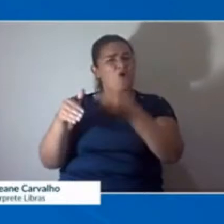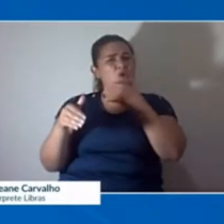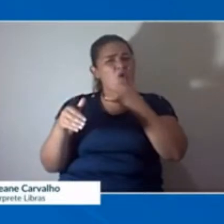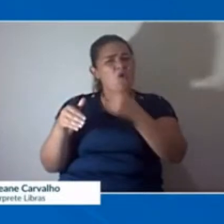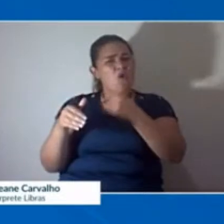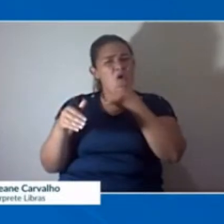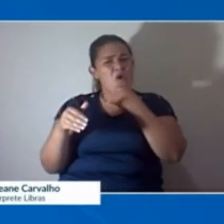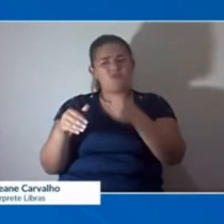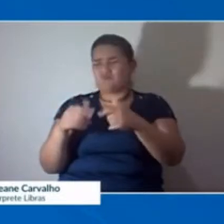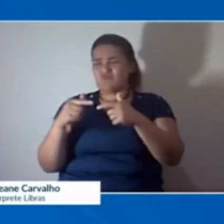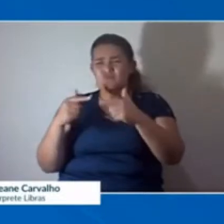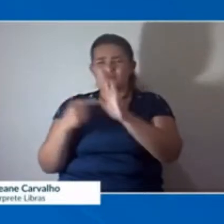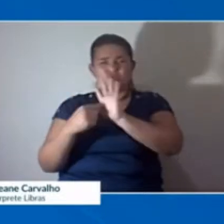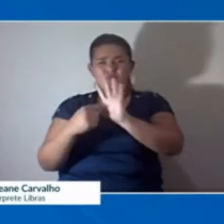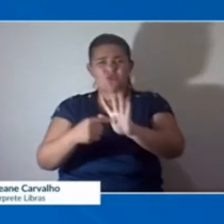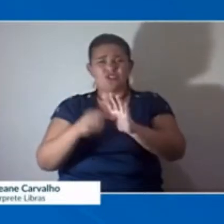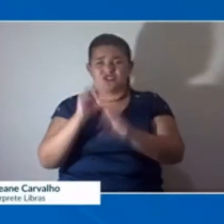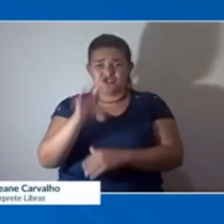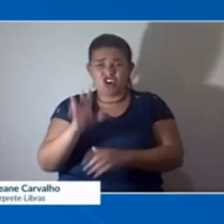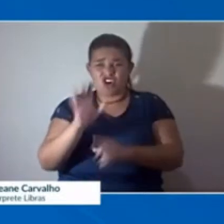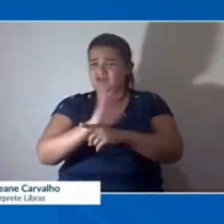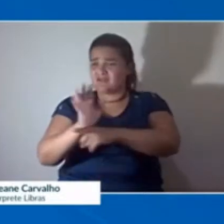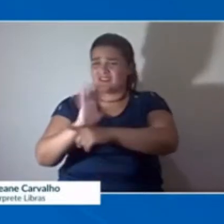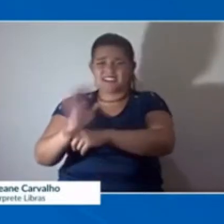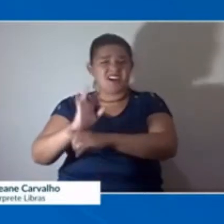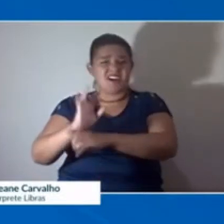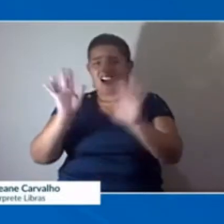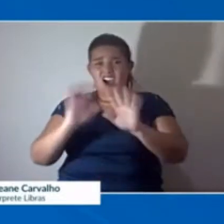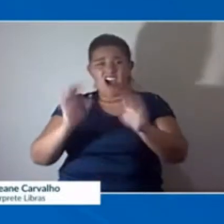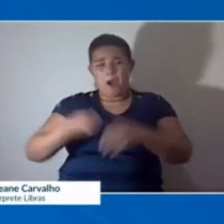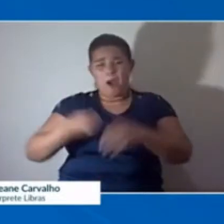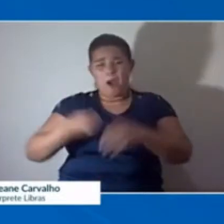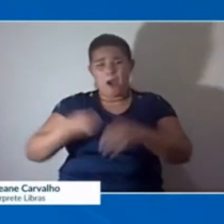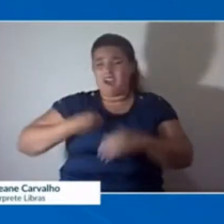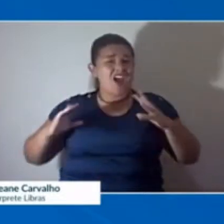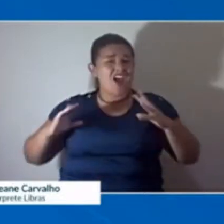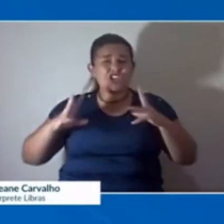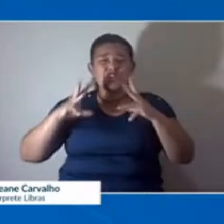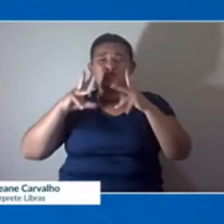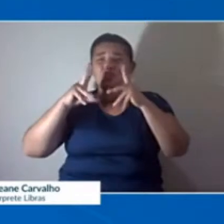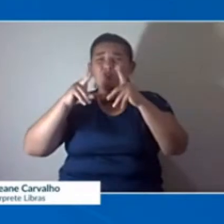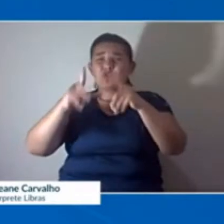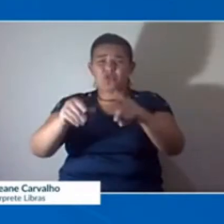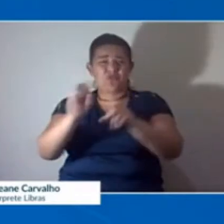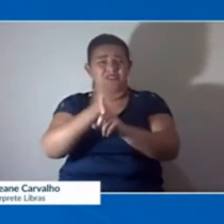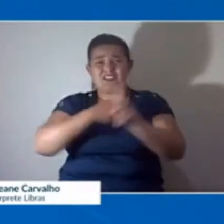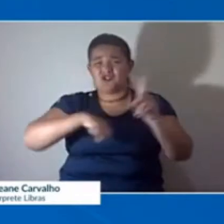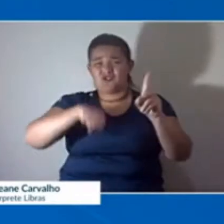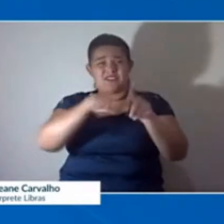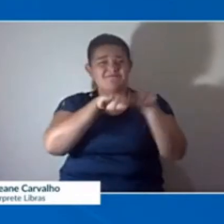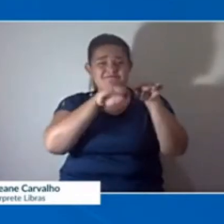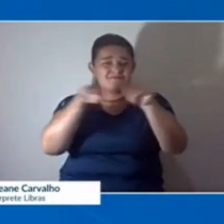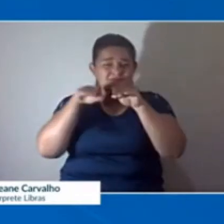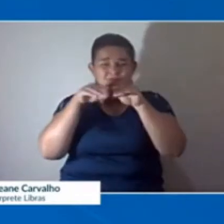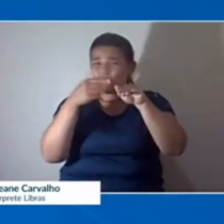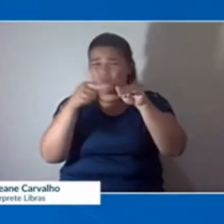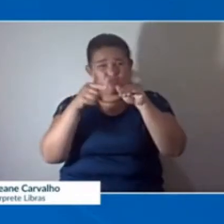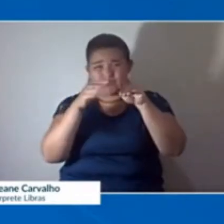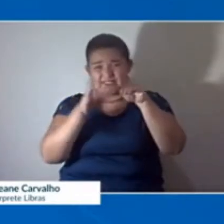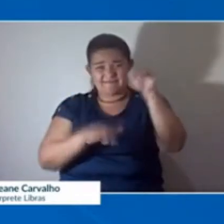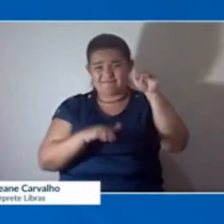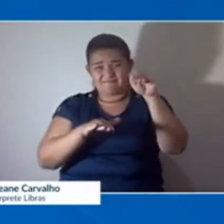no cinema. Ela está presente em todas as esferas sociais. E isso por quê? Porque a nossa